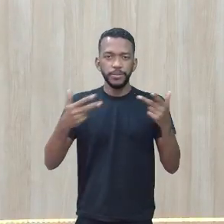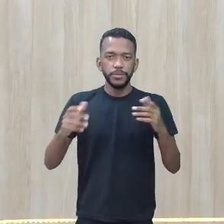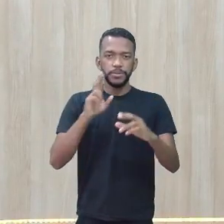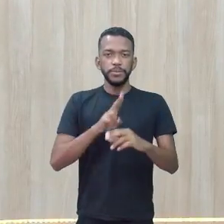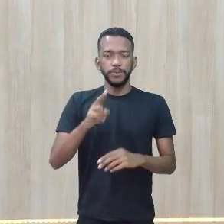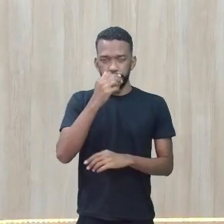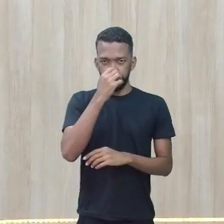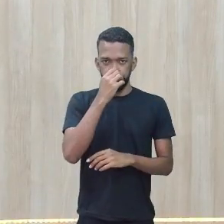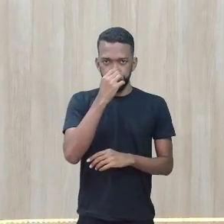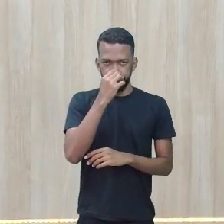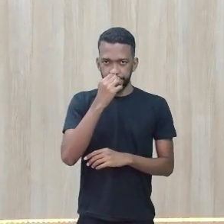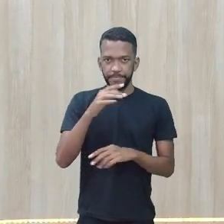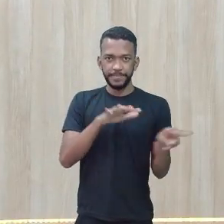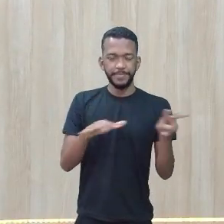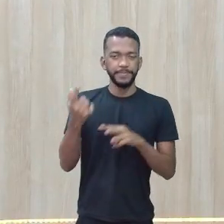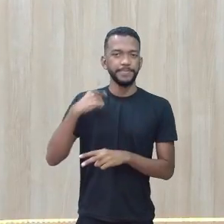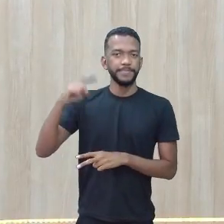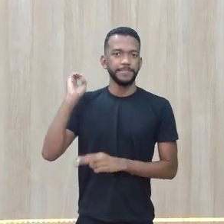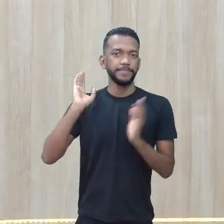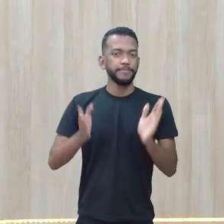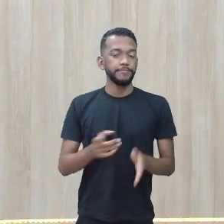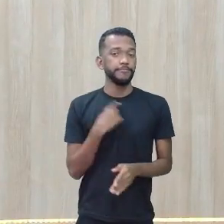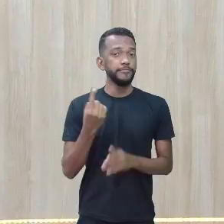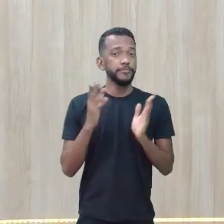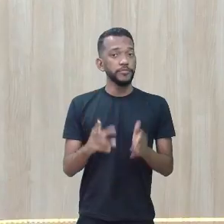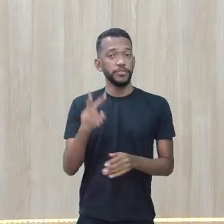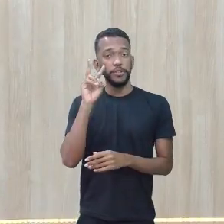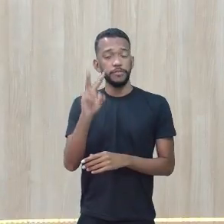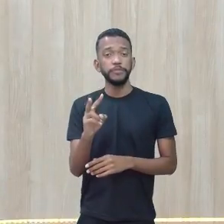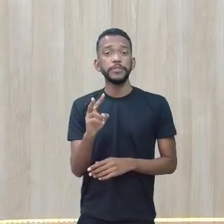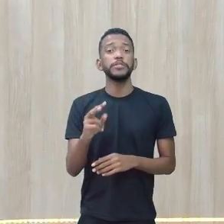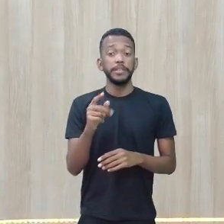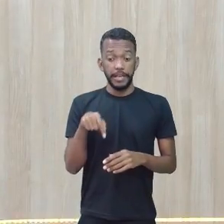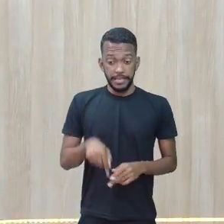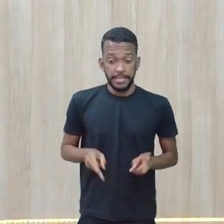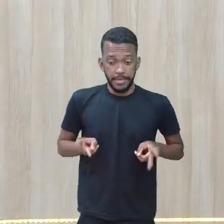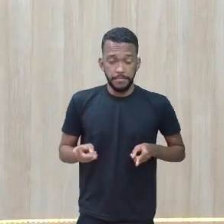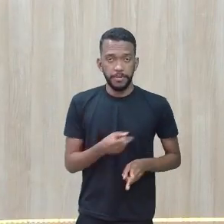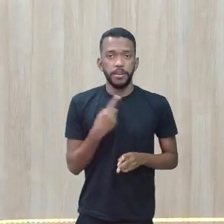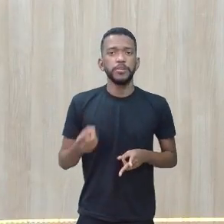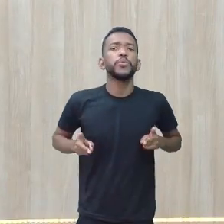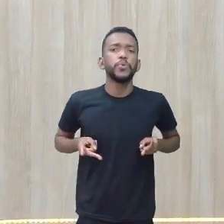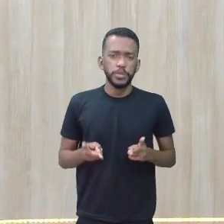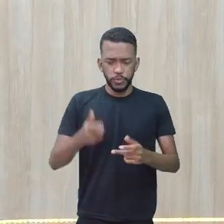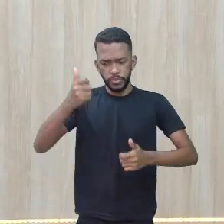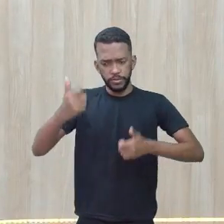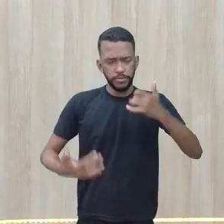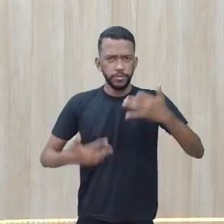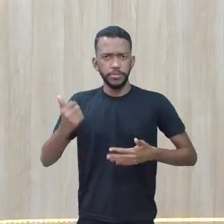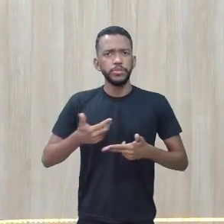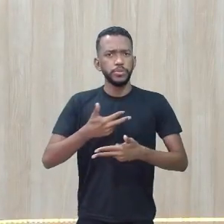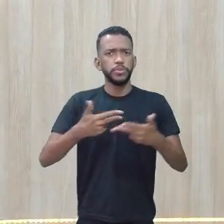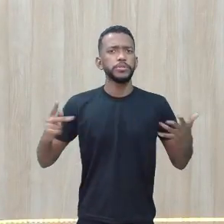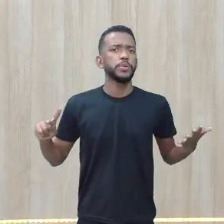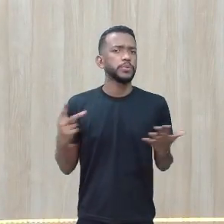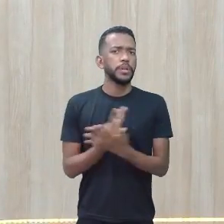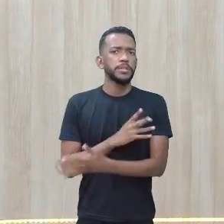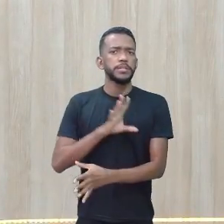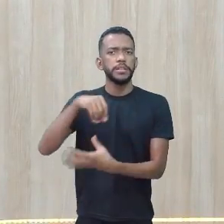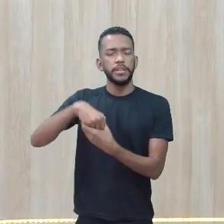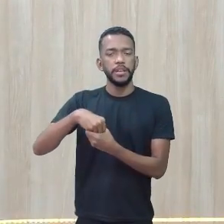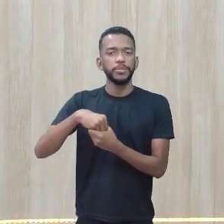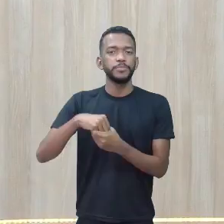gente já viu na semana passada, essa semana a gente continua falando de coisas que acontecem nesse meio digital.